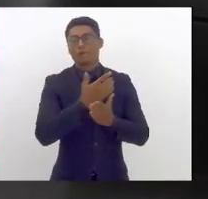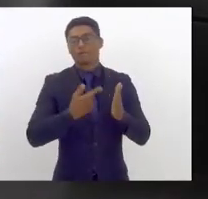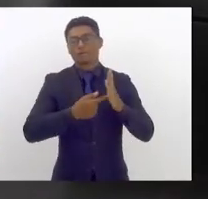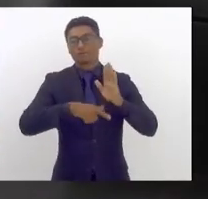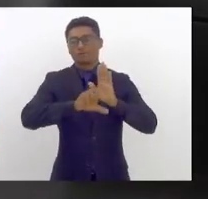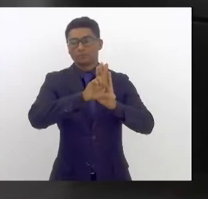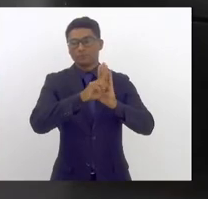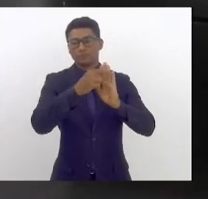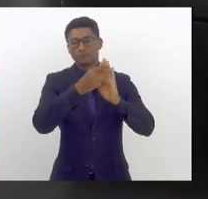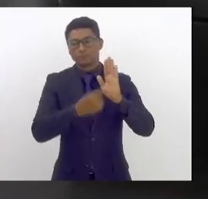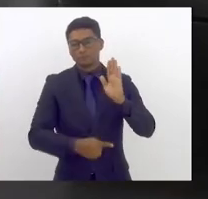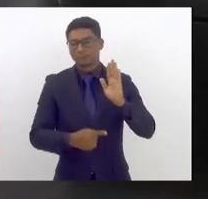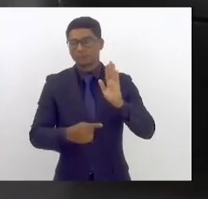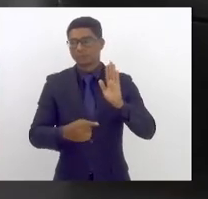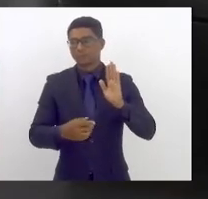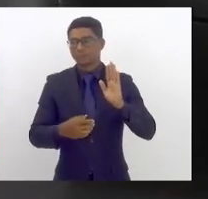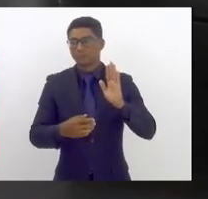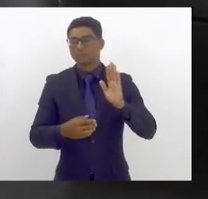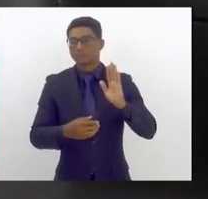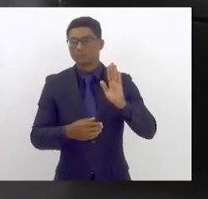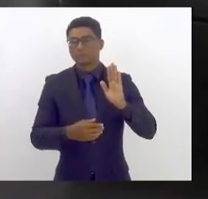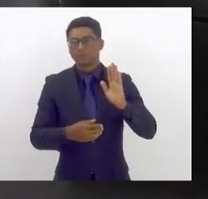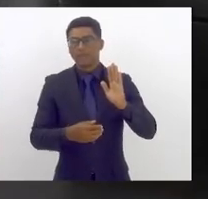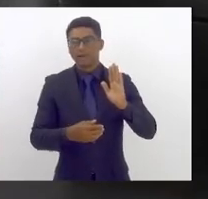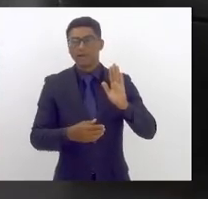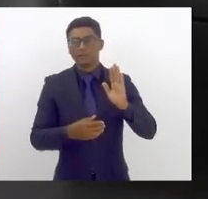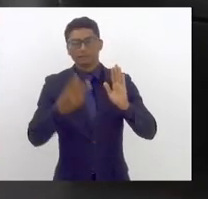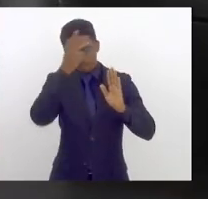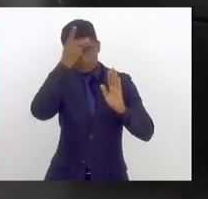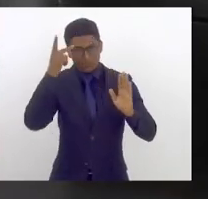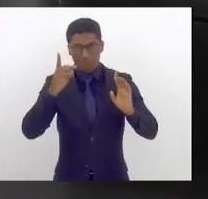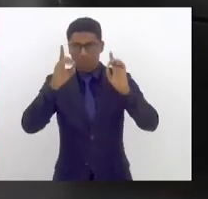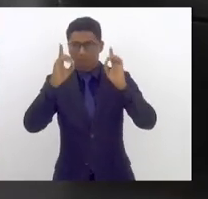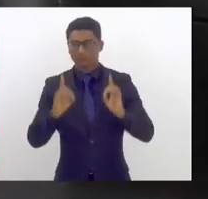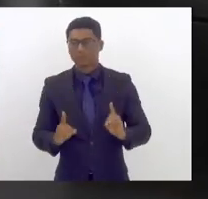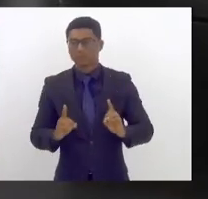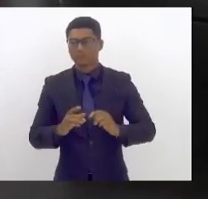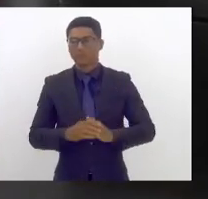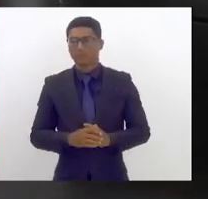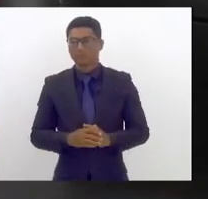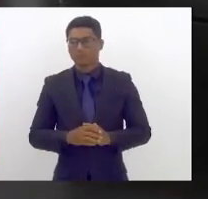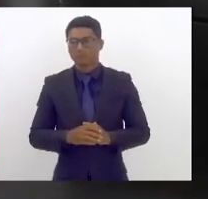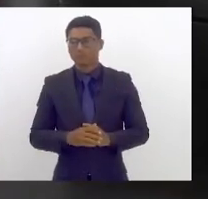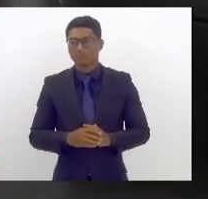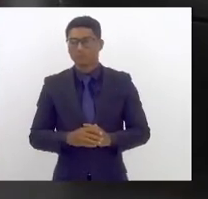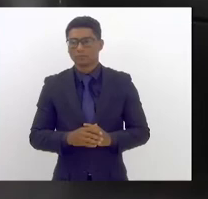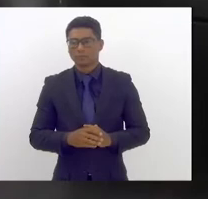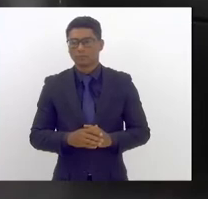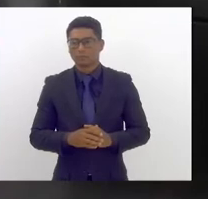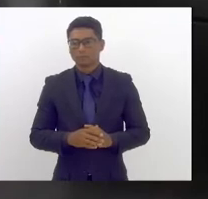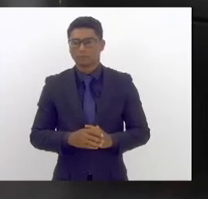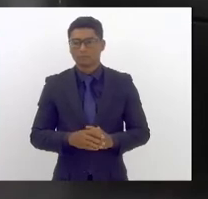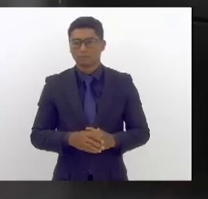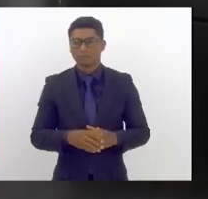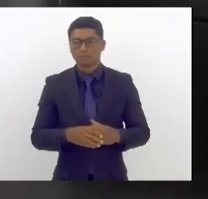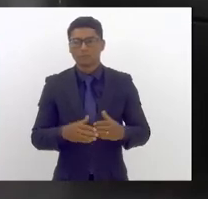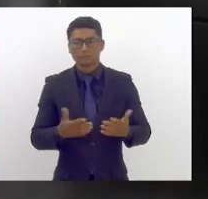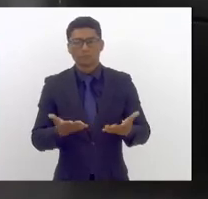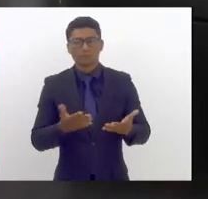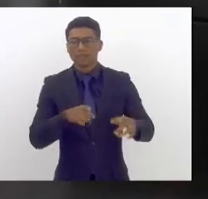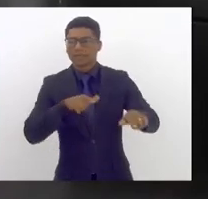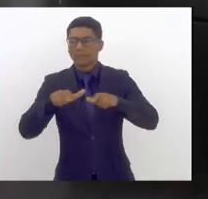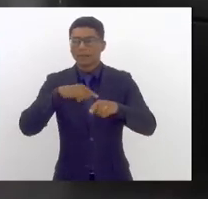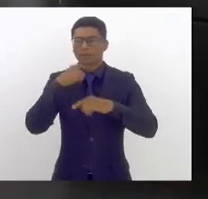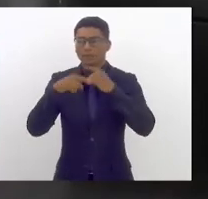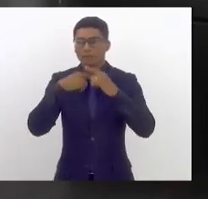colocando essas pessoas na categoria de pessoa com deficiência para que consiga os benefícios e porque elas não conseguem mais trabalhar